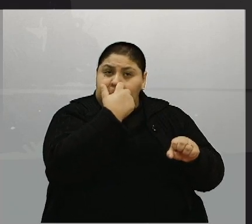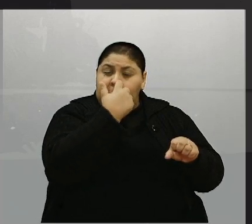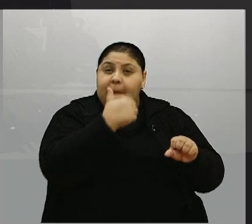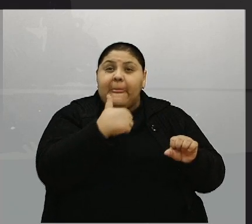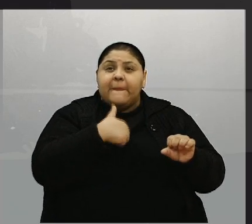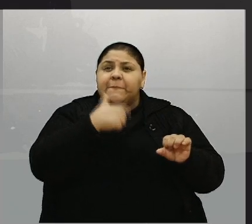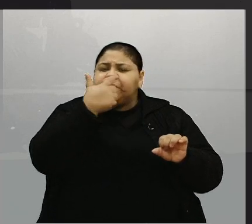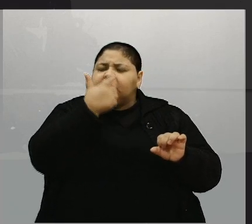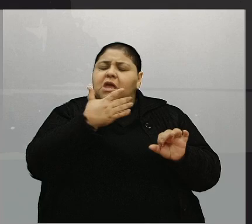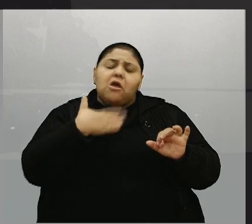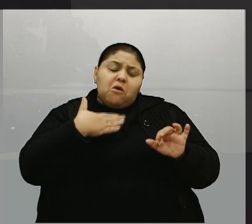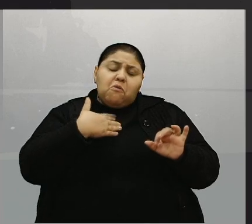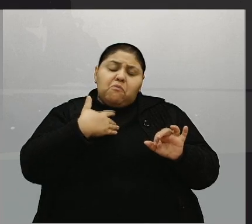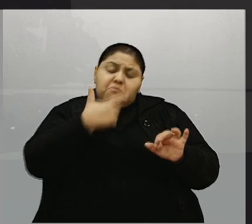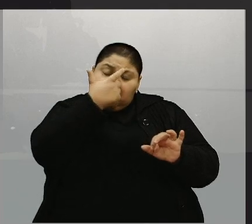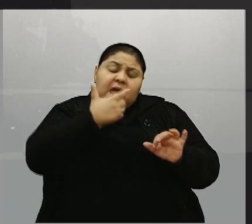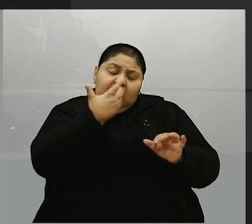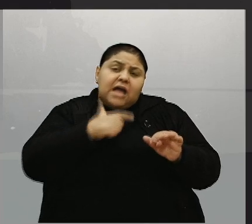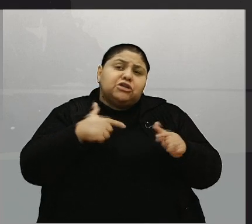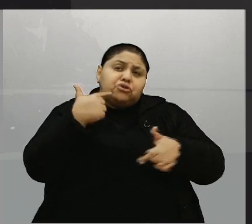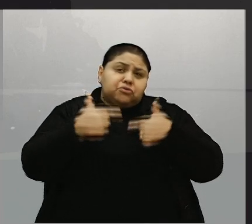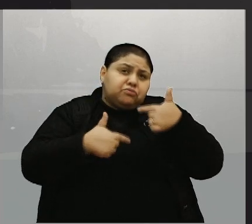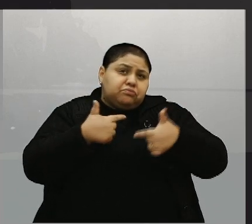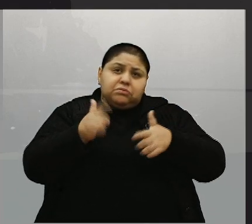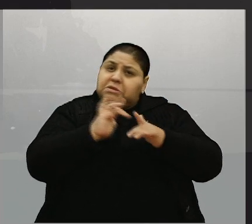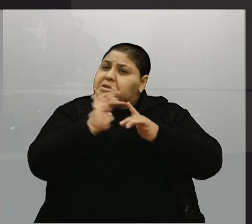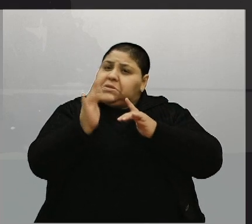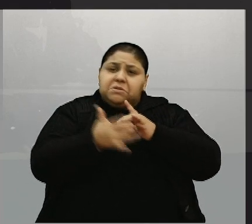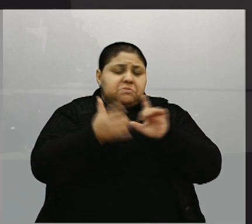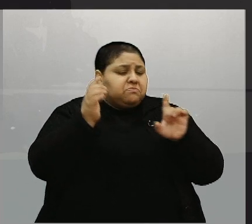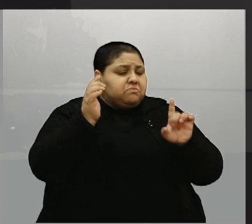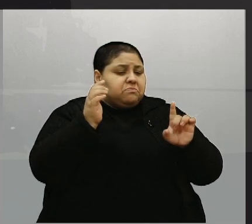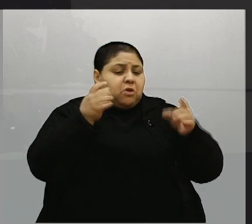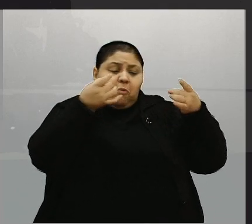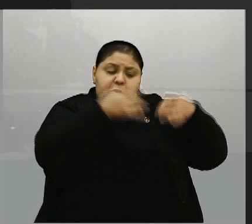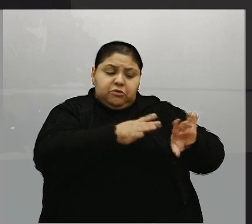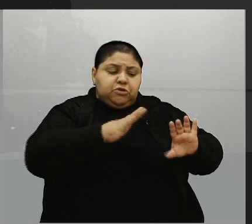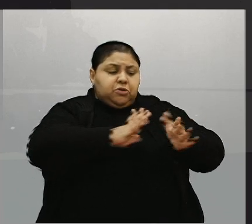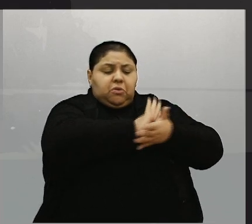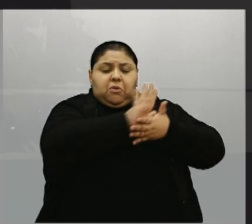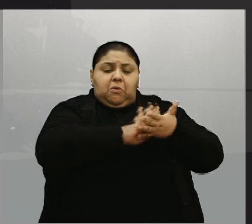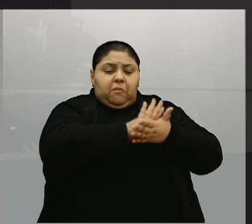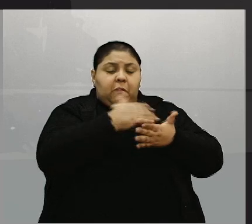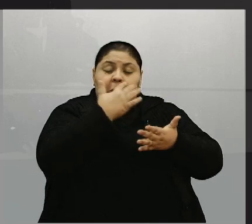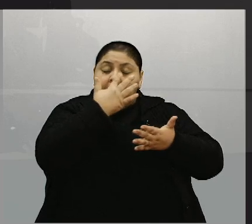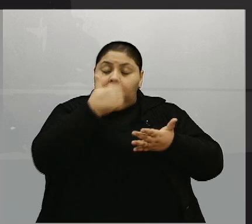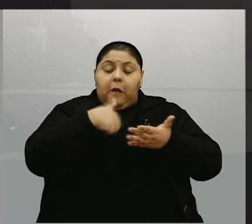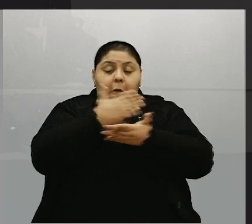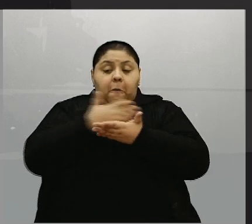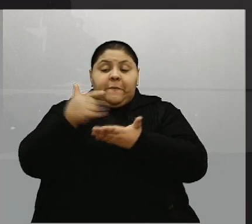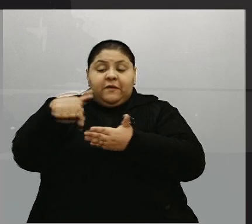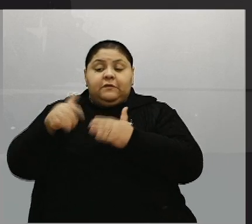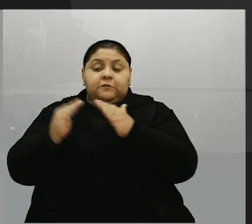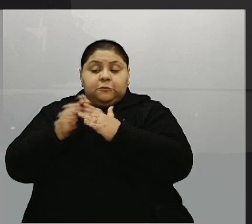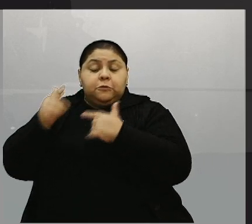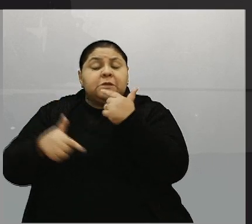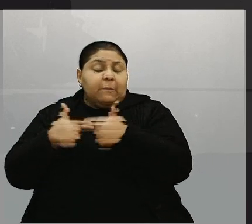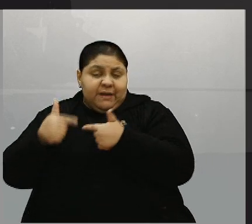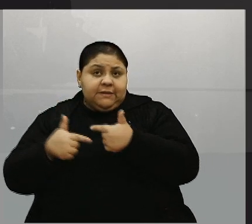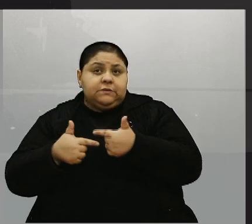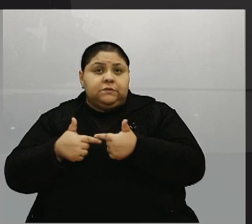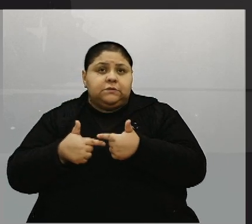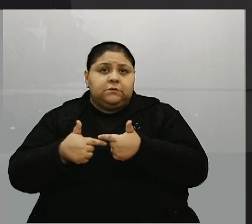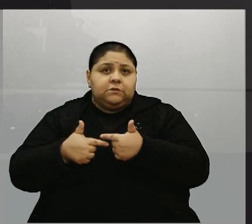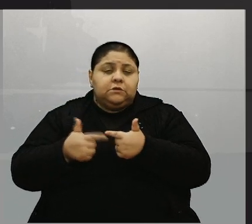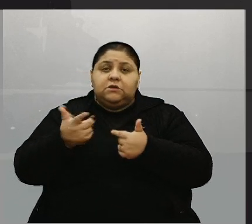muito tranquilo, as redes sociais não me atingem, eu cheguei aqui nesta casa, vereador Lucas, trabalhando,